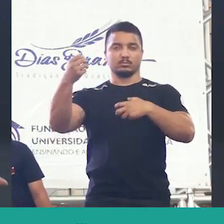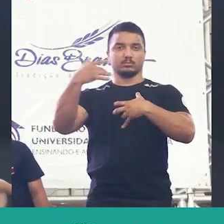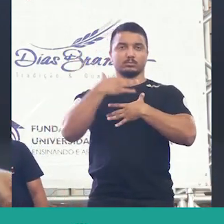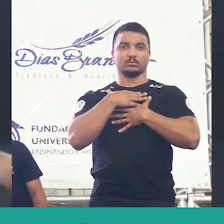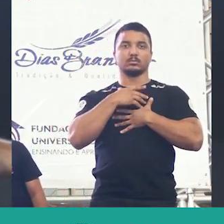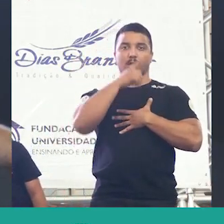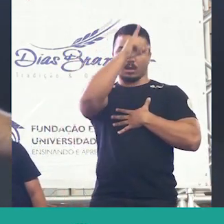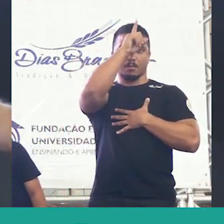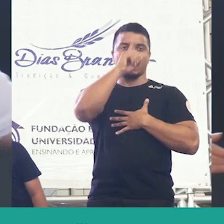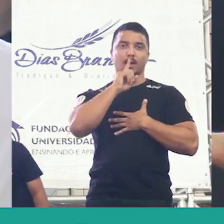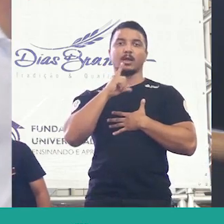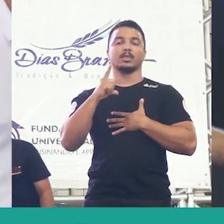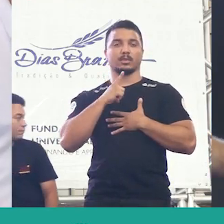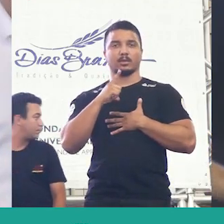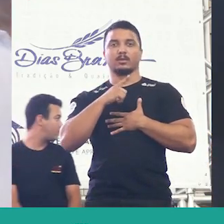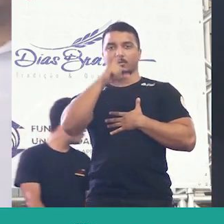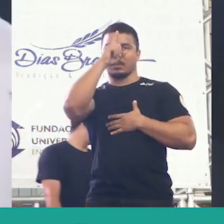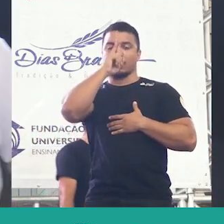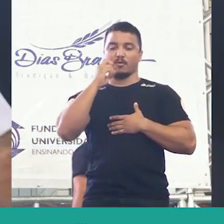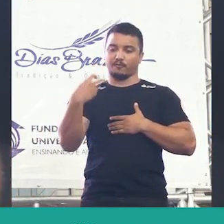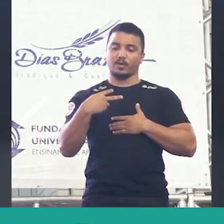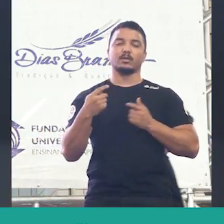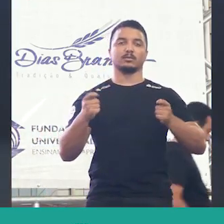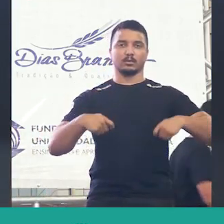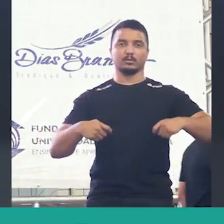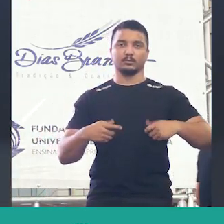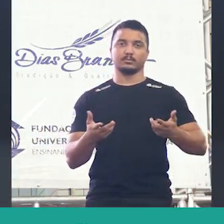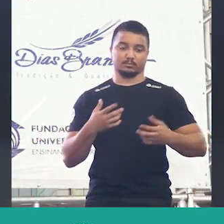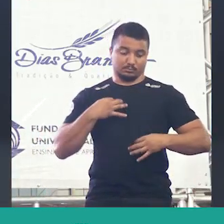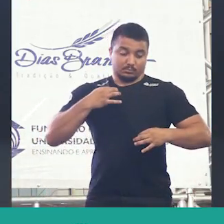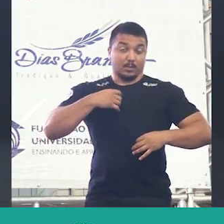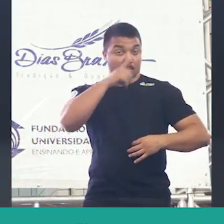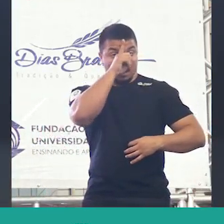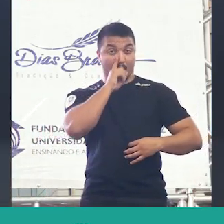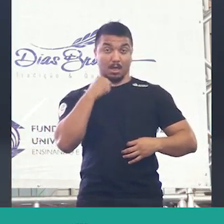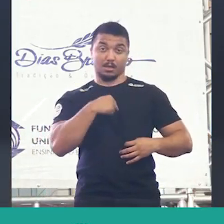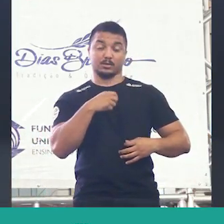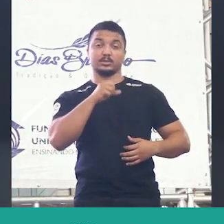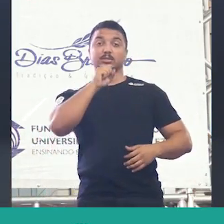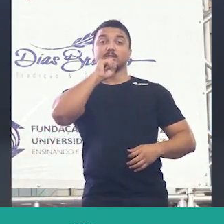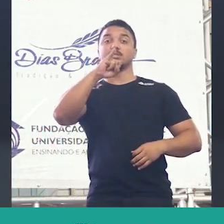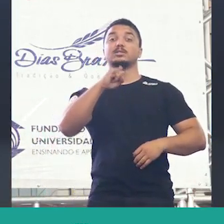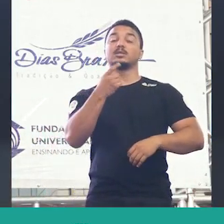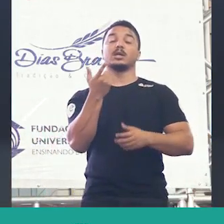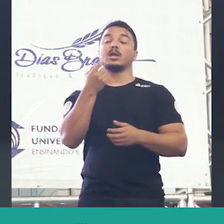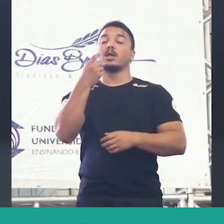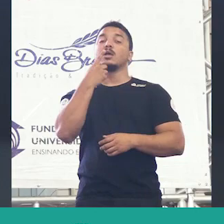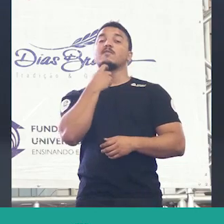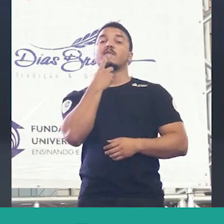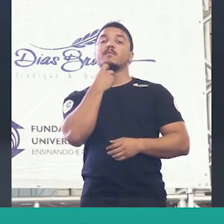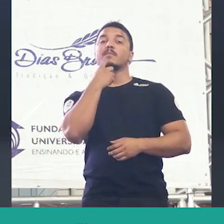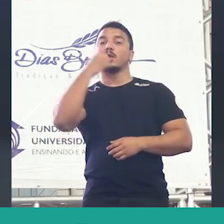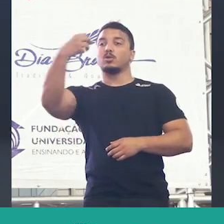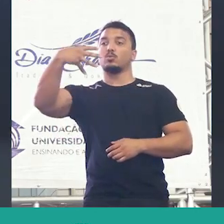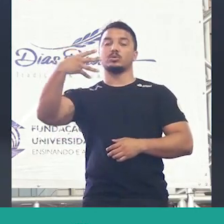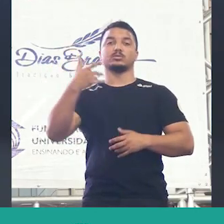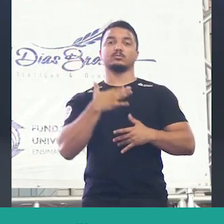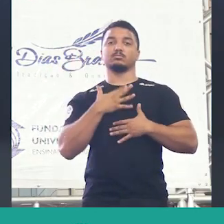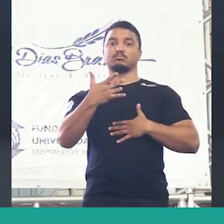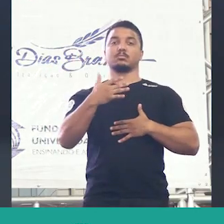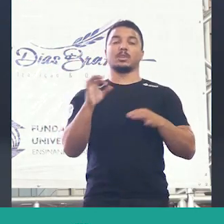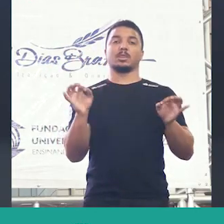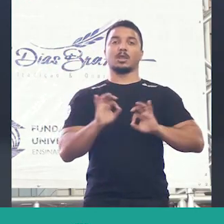o amarelo. Eu vou ver o amarelo. Minha blusa é amarela. Se eu incidir luz vermelha, não